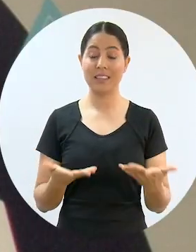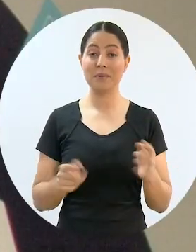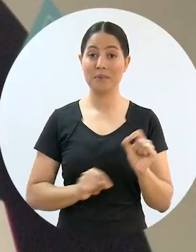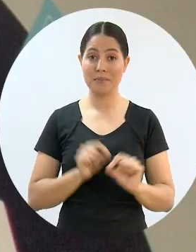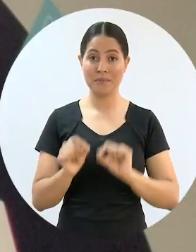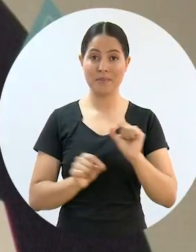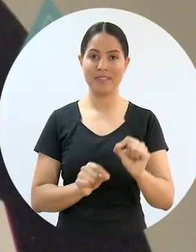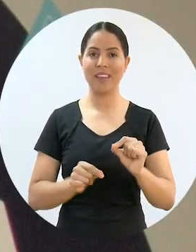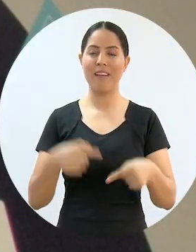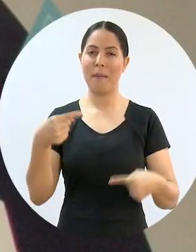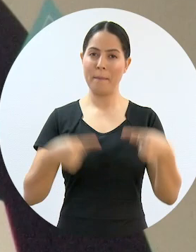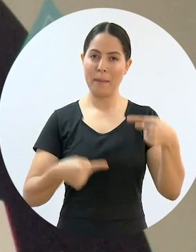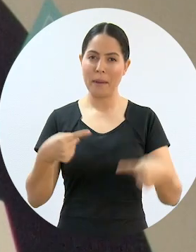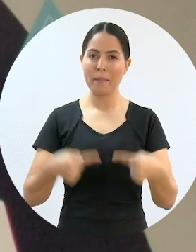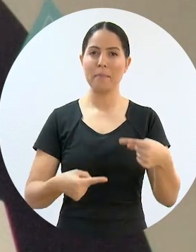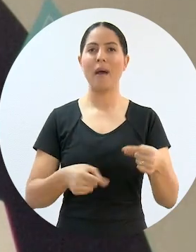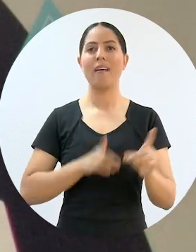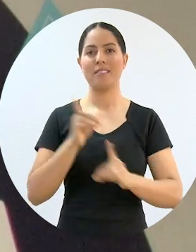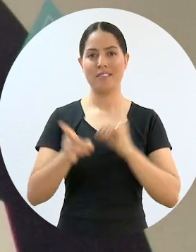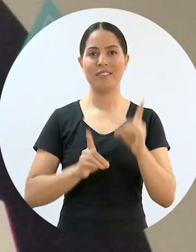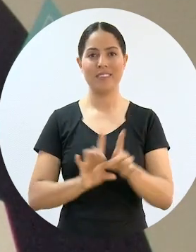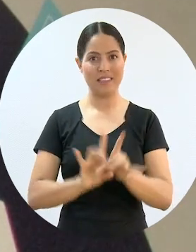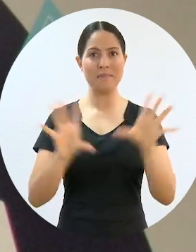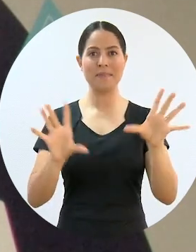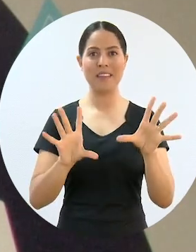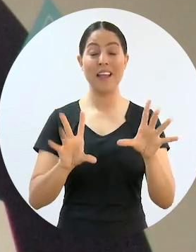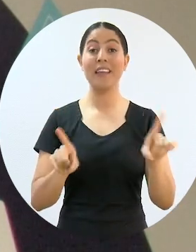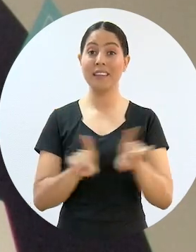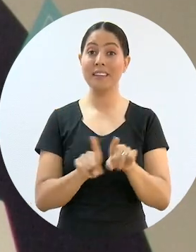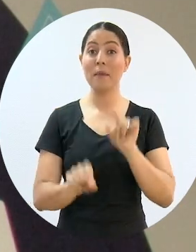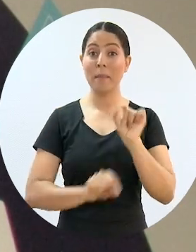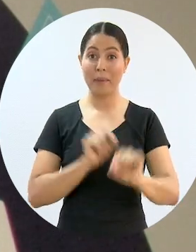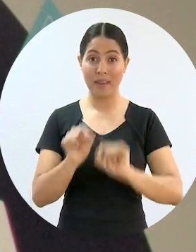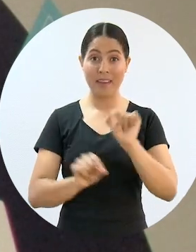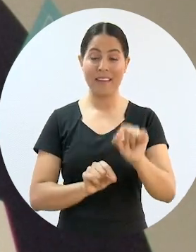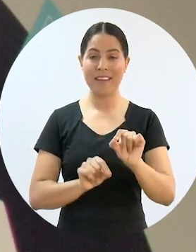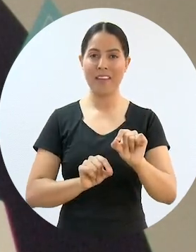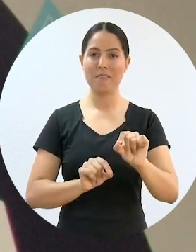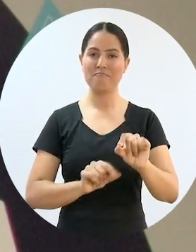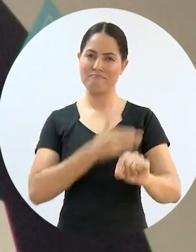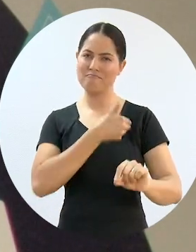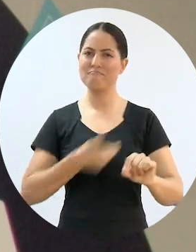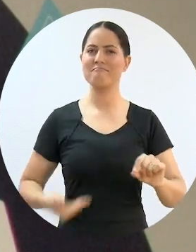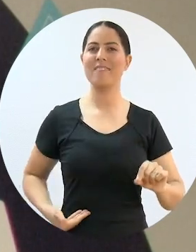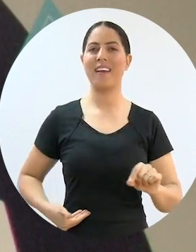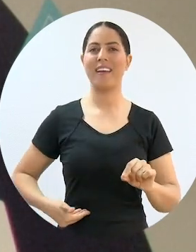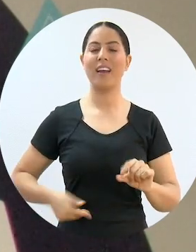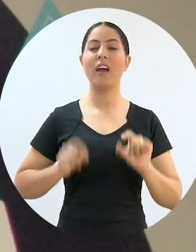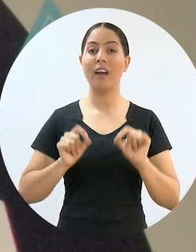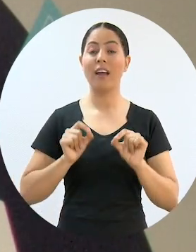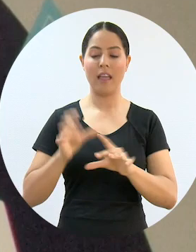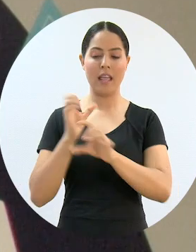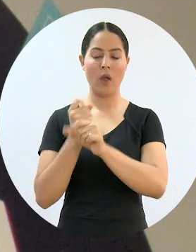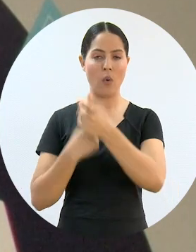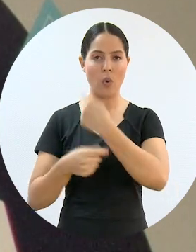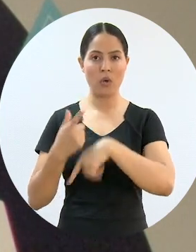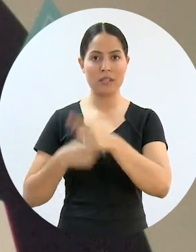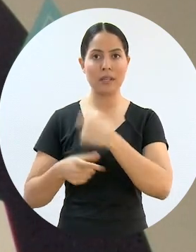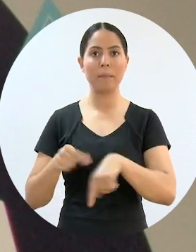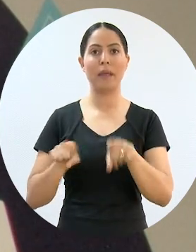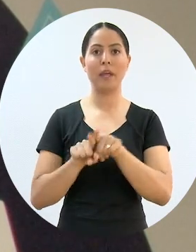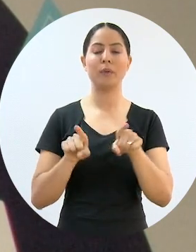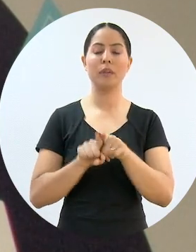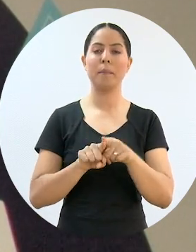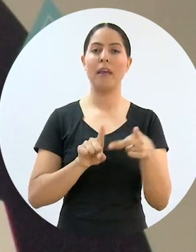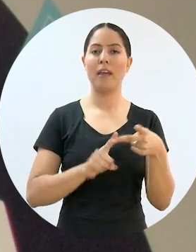é, sobretudo, autonomia didática, mas também autogoverno. E, portanto, envolve orçamento, finanças, definição